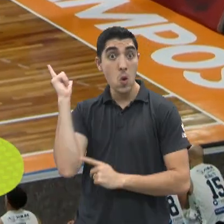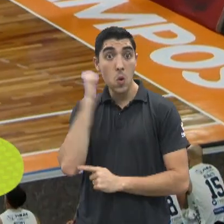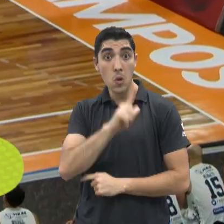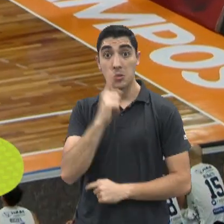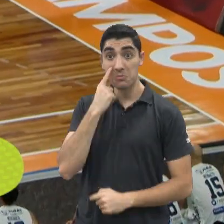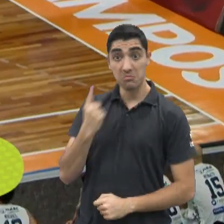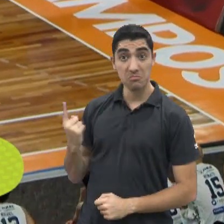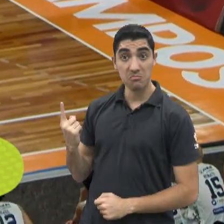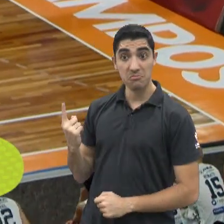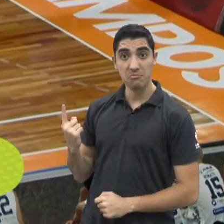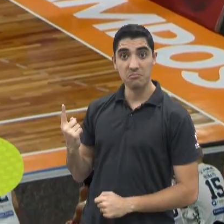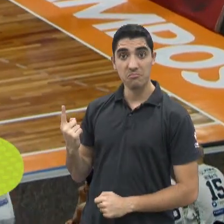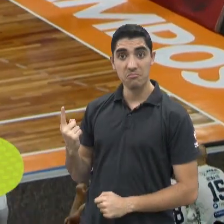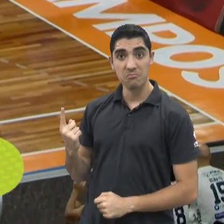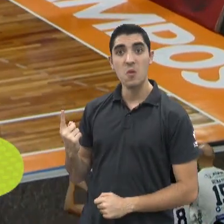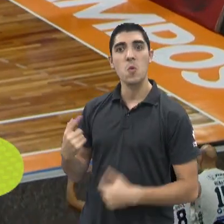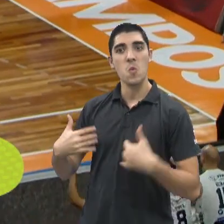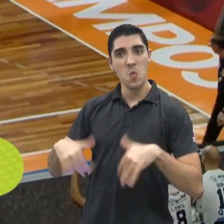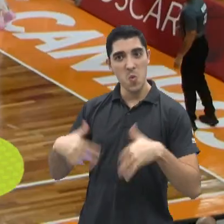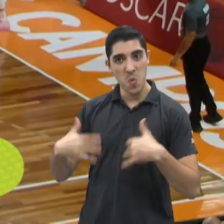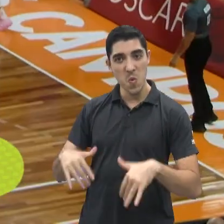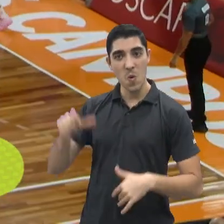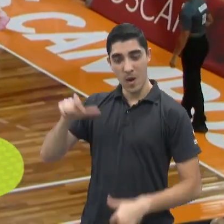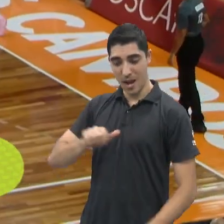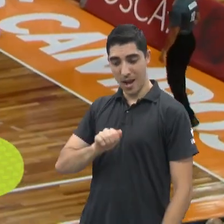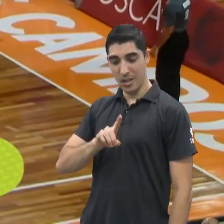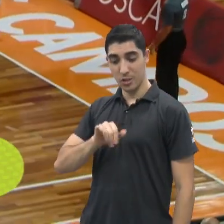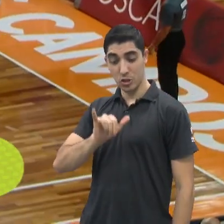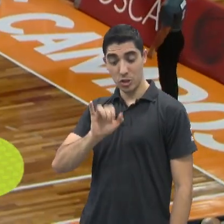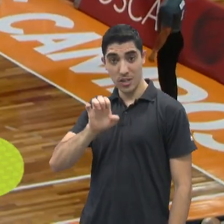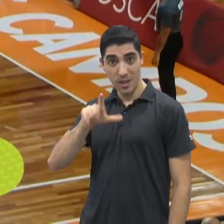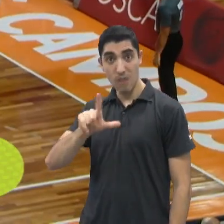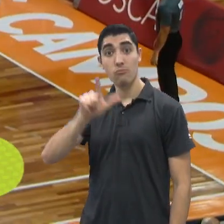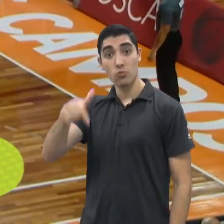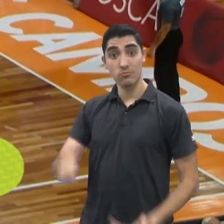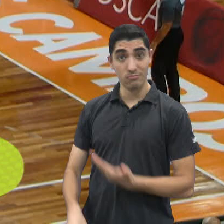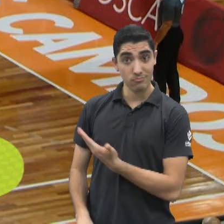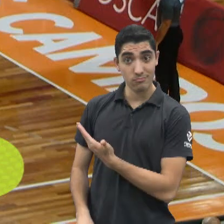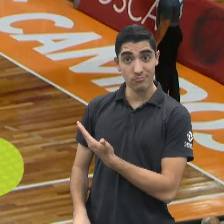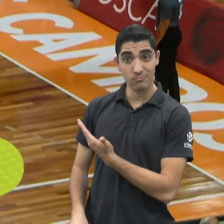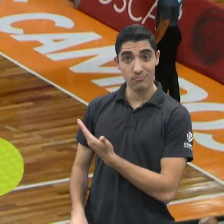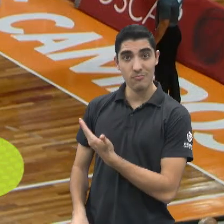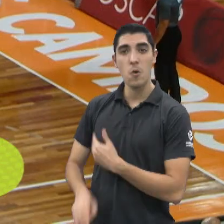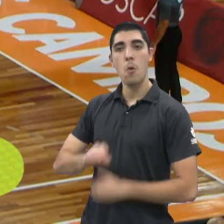de 3 em sequência, pelas mãos de Adiel e Buiú.